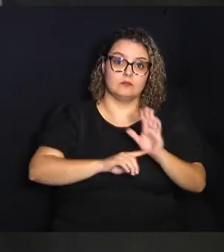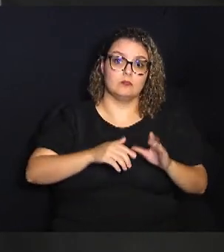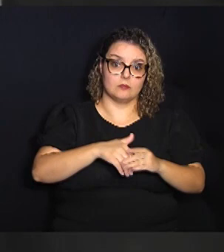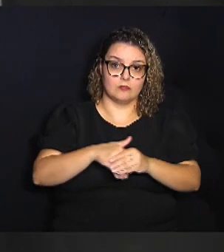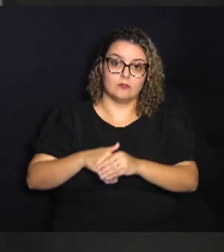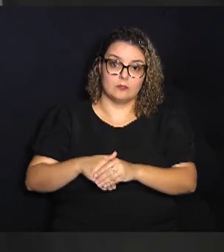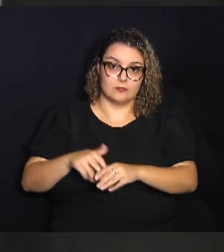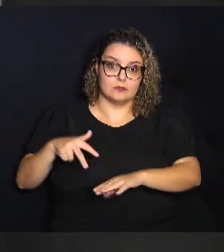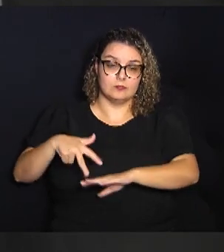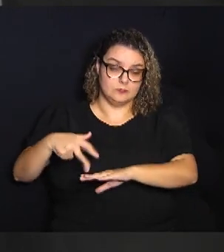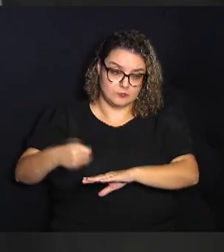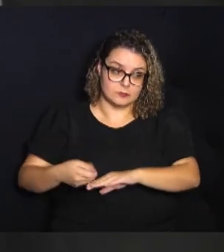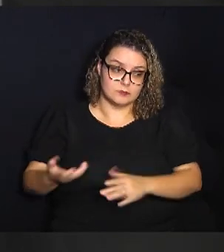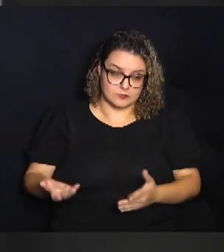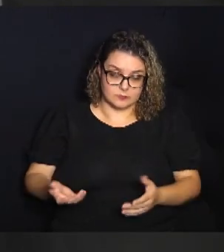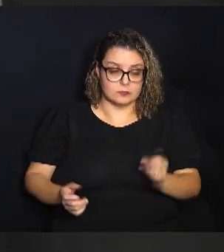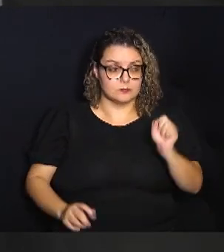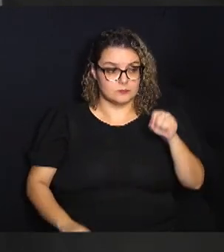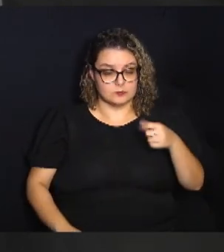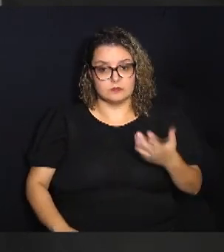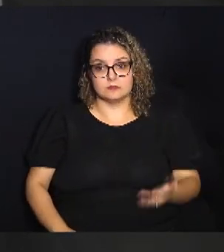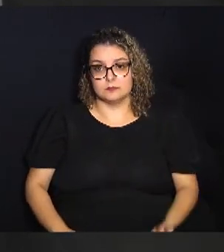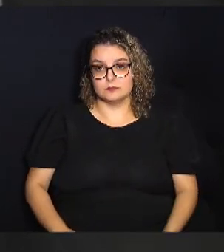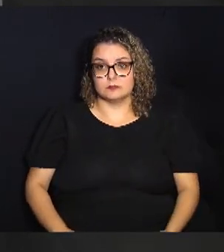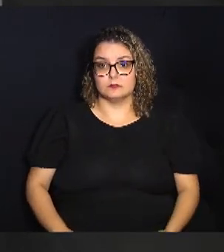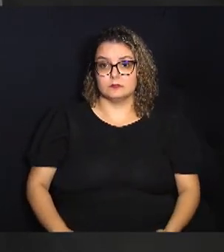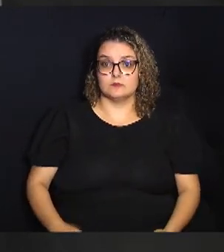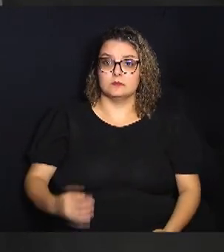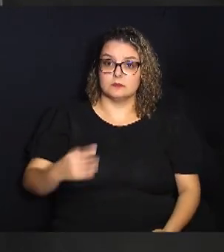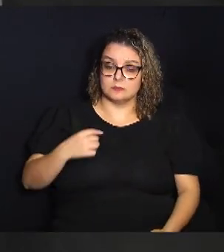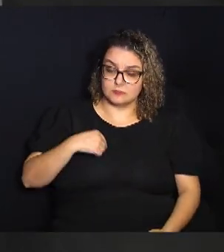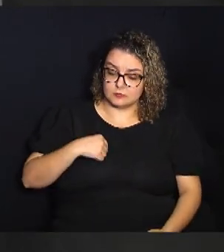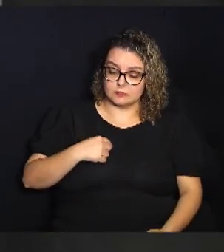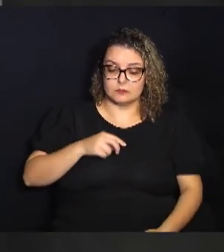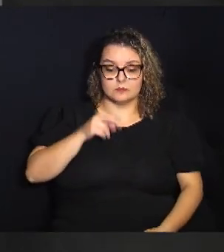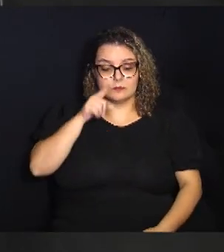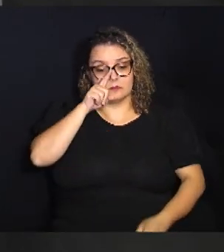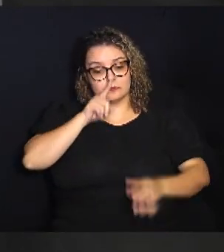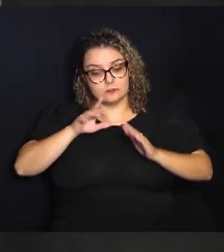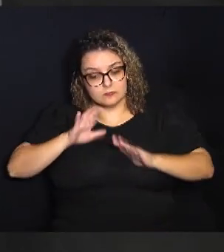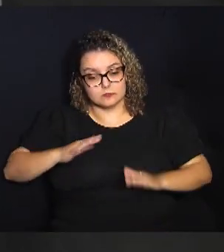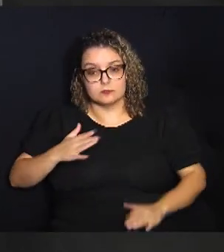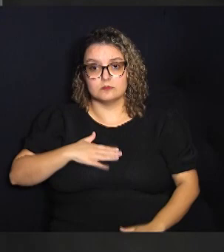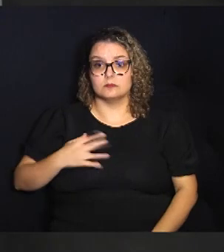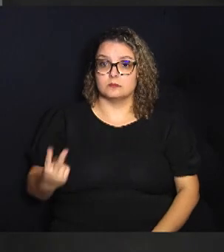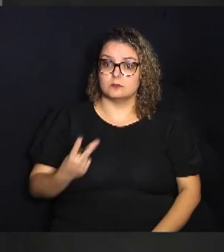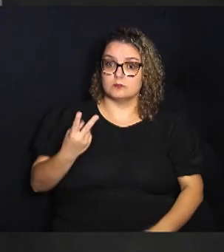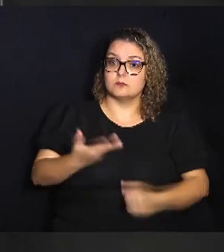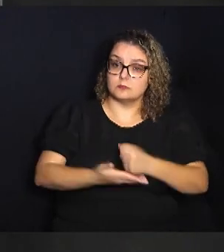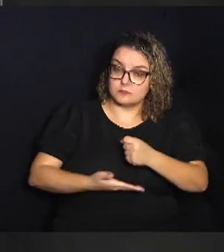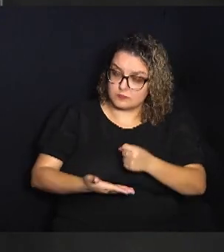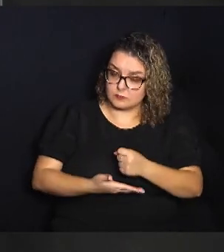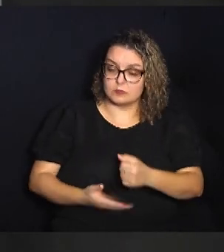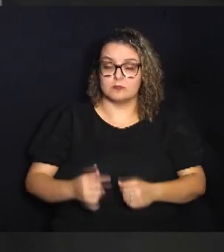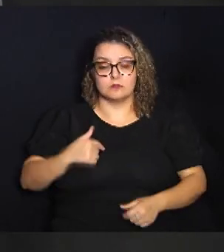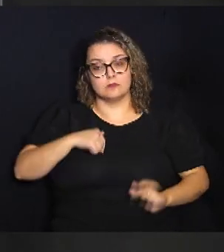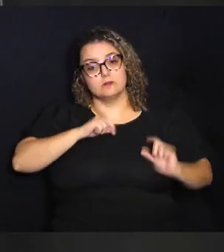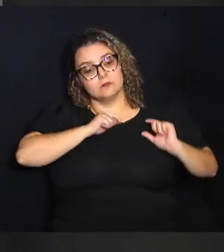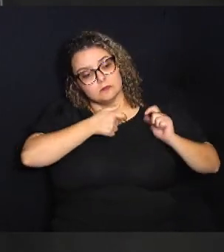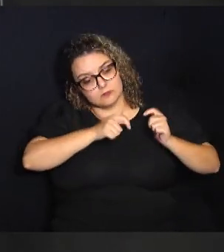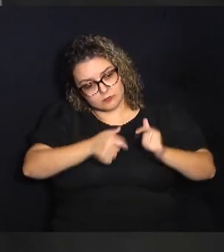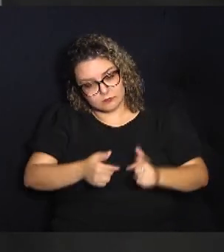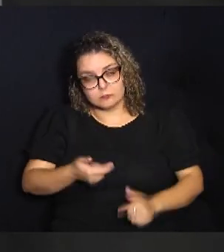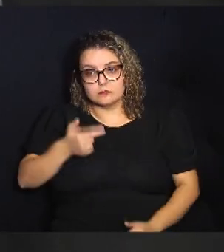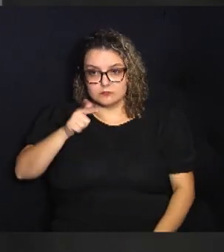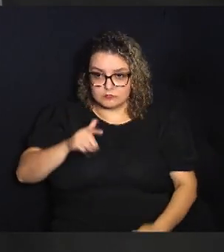na tribuna. Sim. Então, velam pelos meus valores e princípios, e eu tenho conservado isso nesta casa.